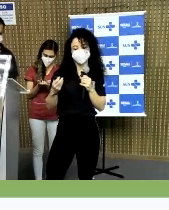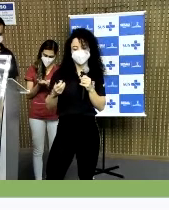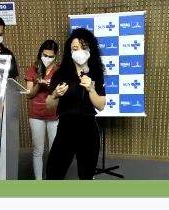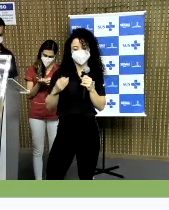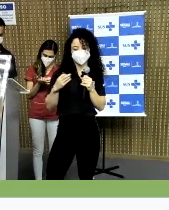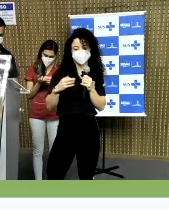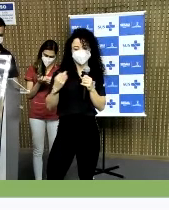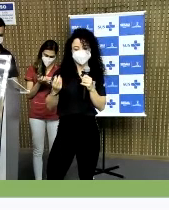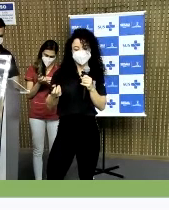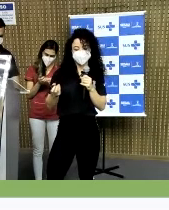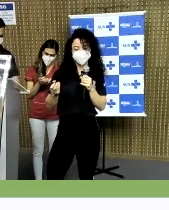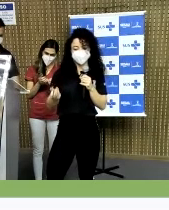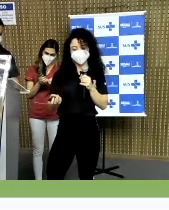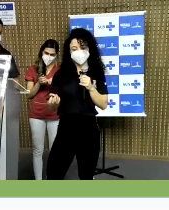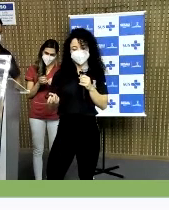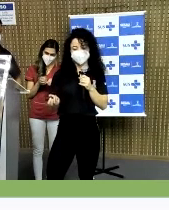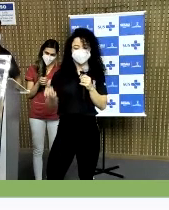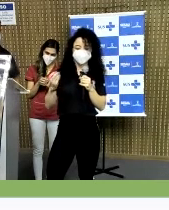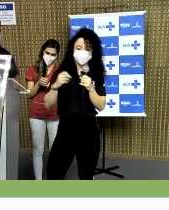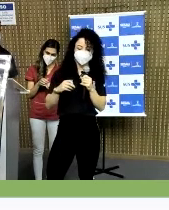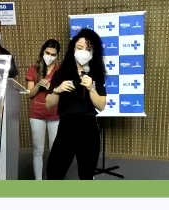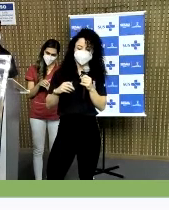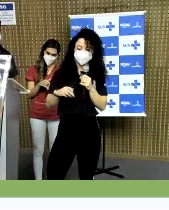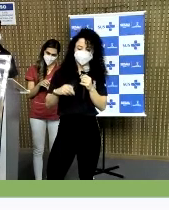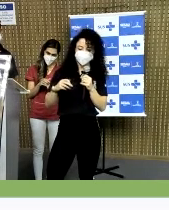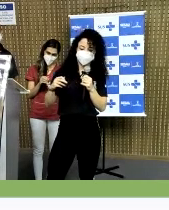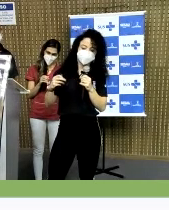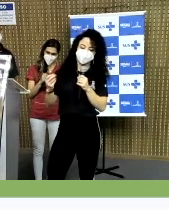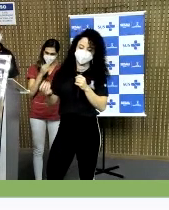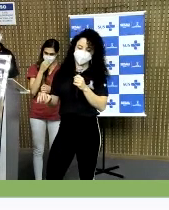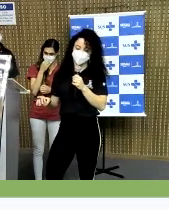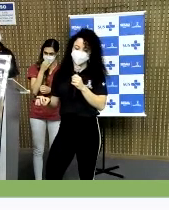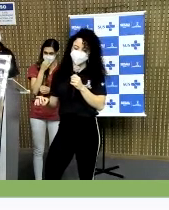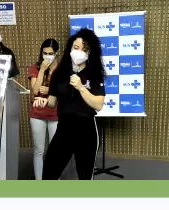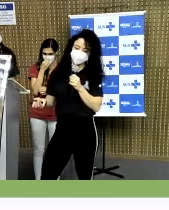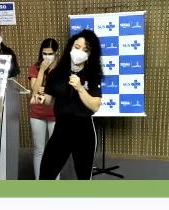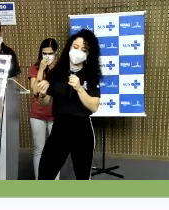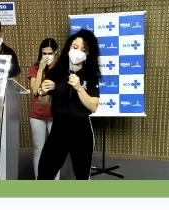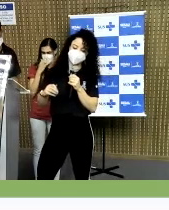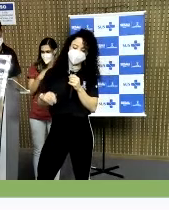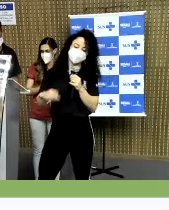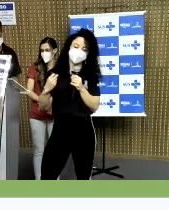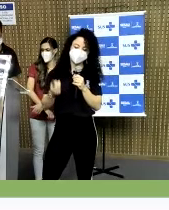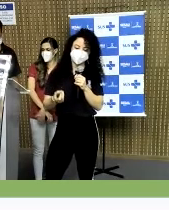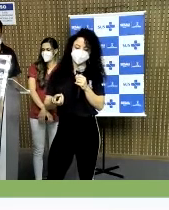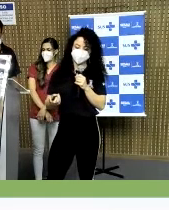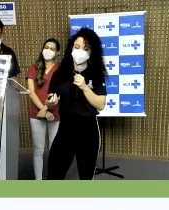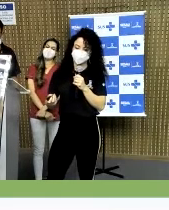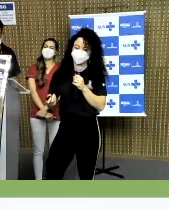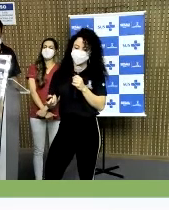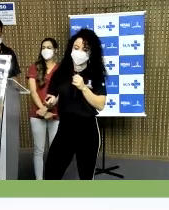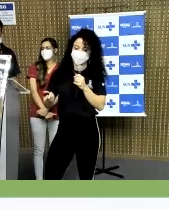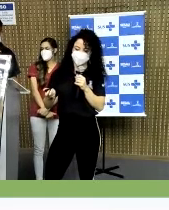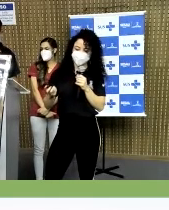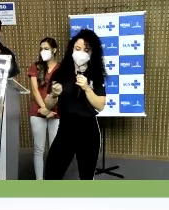rápidos para HIV, o T2, né, em relação ao T1, todos que foram positivos, o T1, nós realizamos o